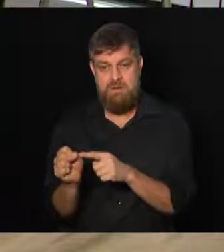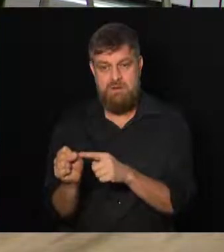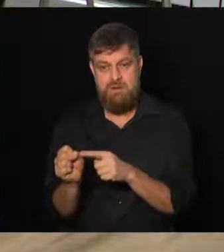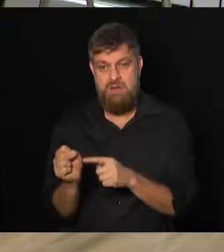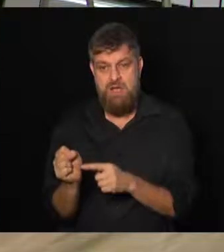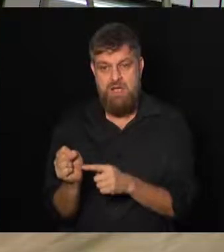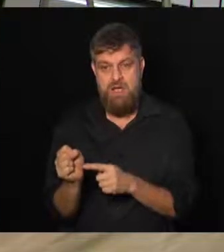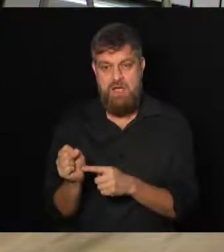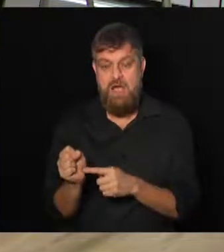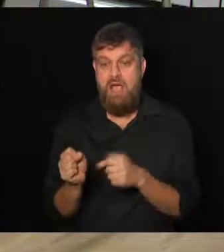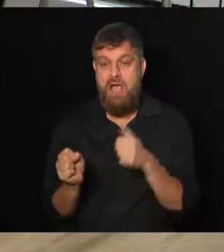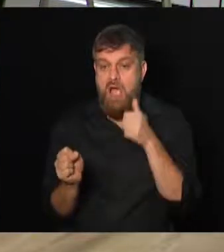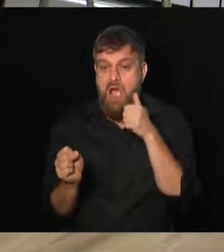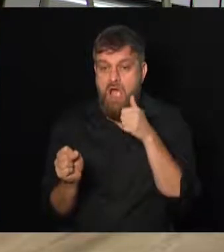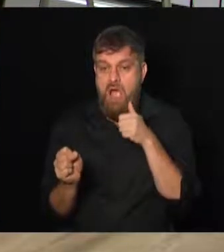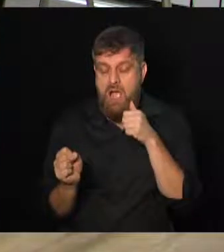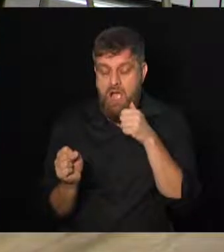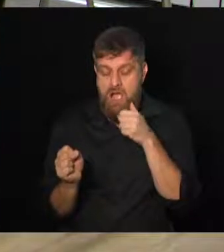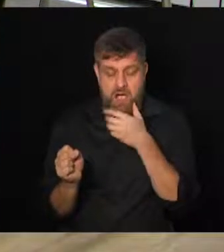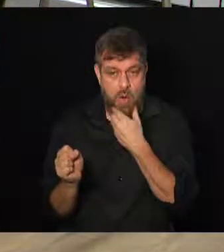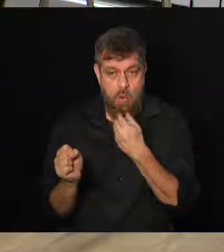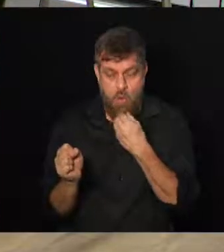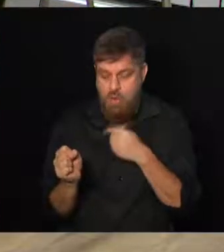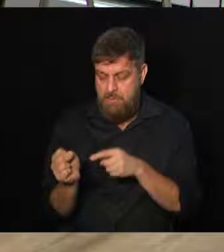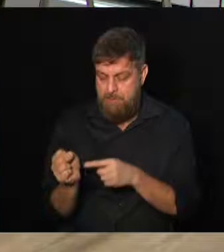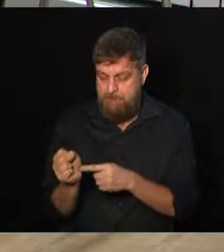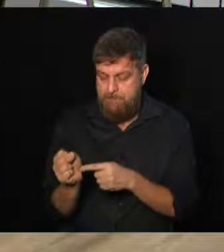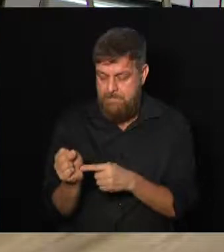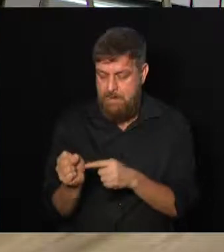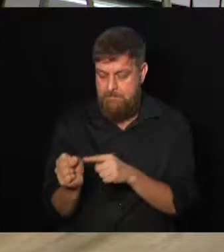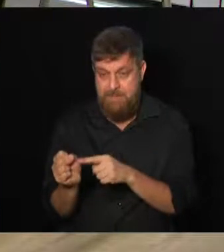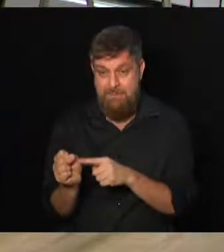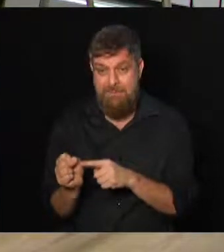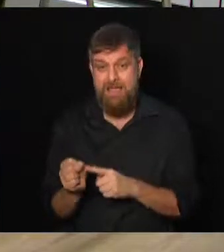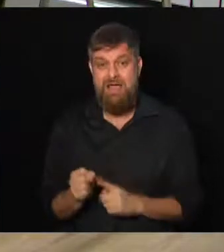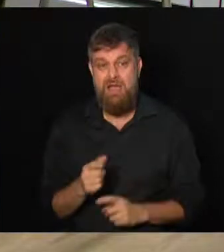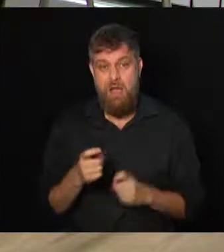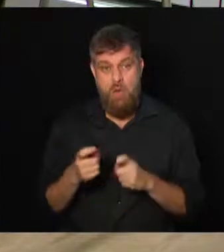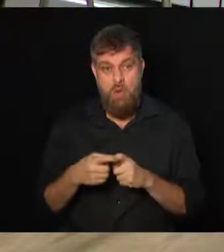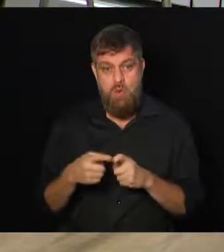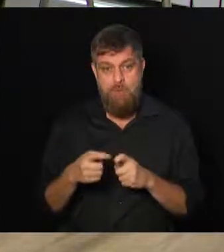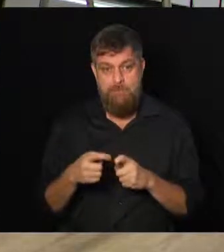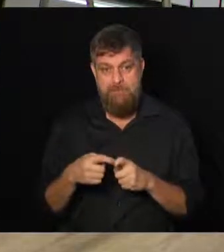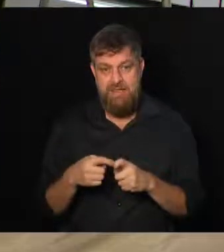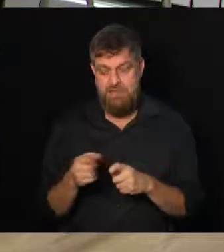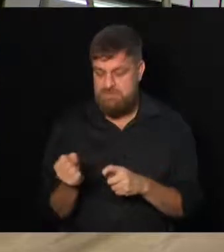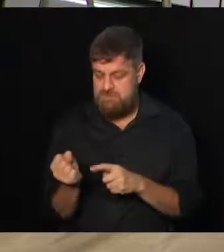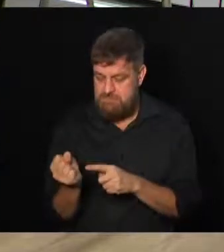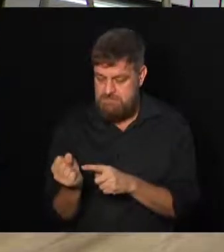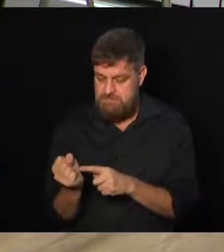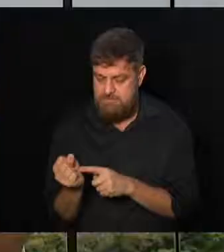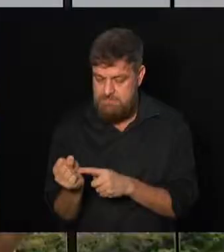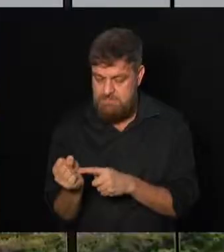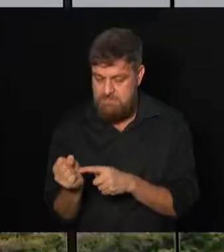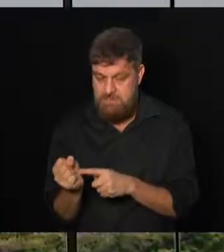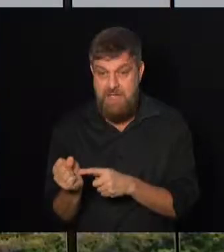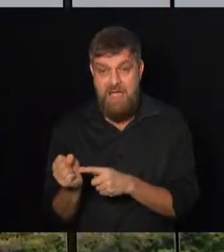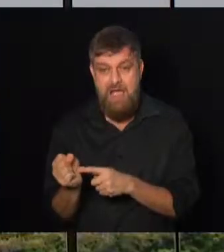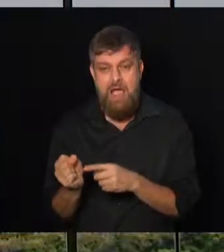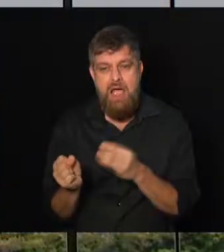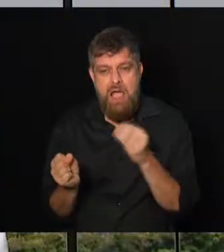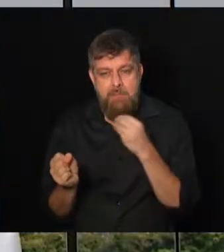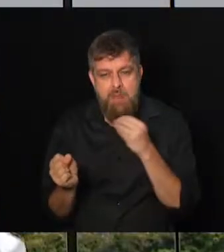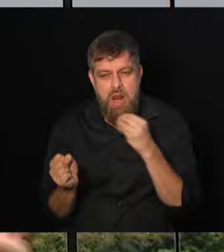toque, né, é semelhante a isso daqui. Aqui é neoplasia, aqui é hiperplasia benigna. Então, basicamente, o toque ele tem que ser cruzado. Assim como o eletrocardiograma não é